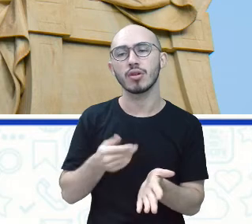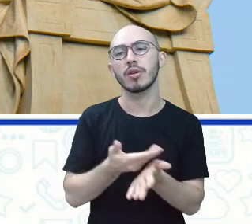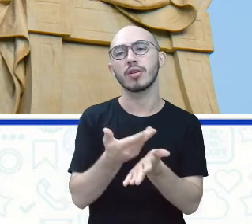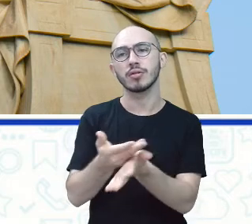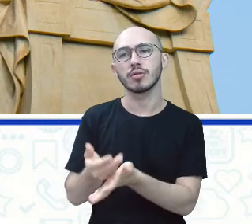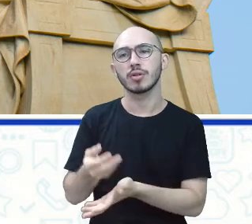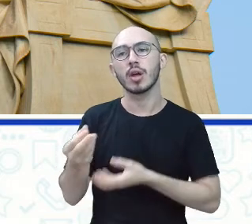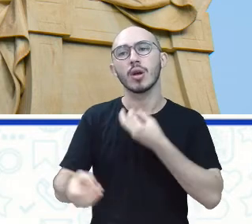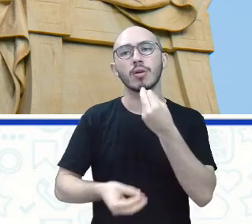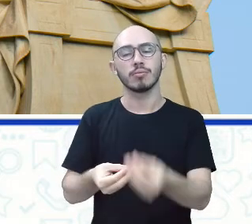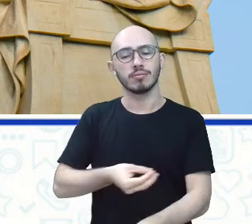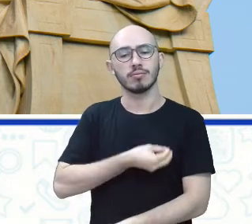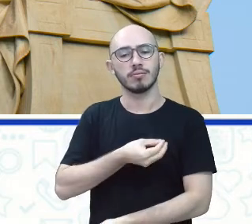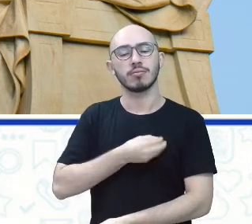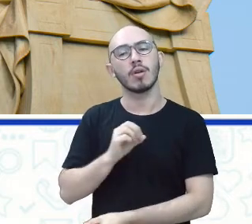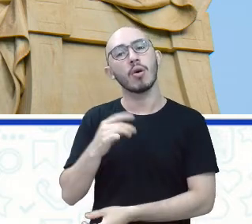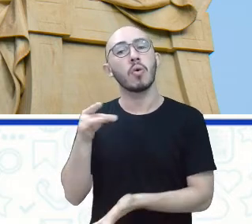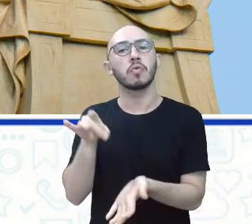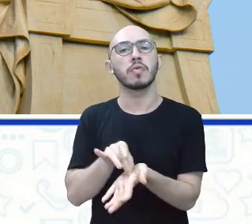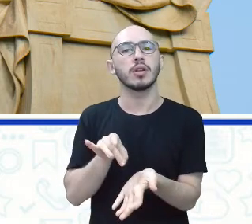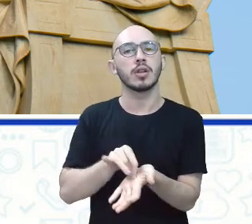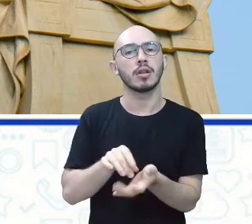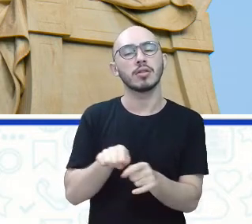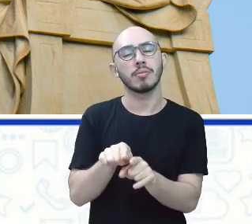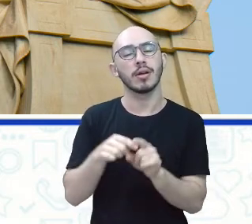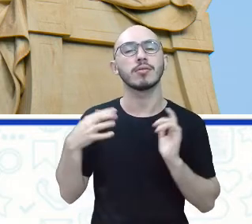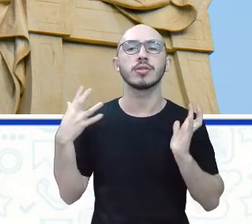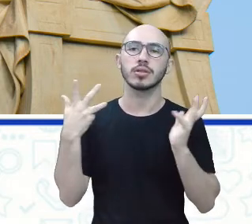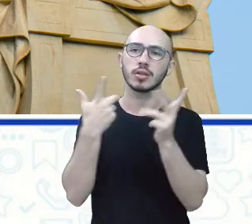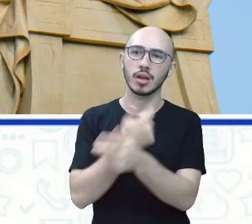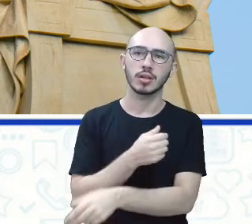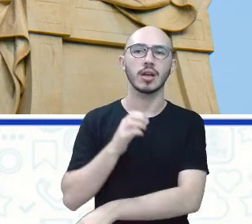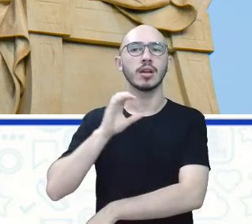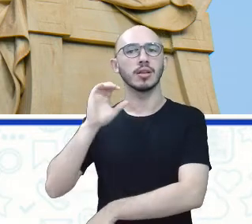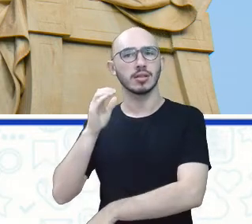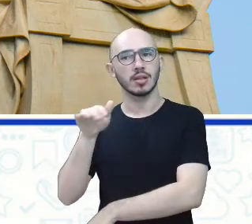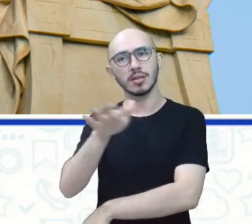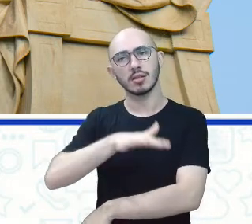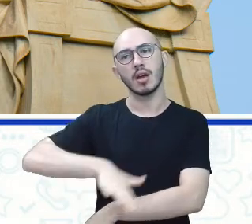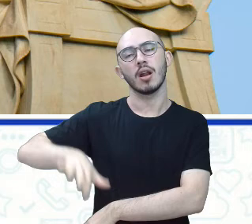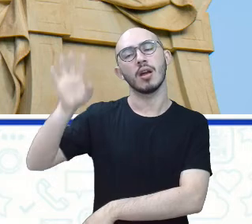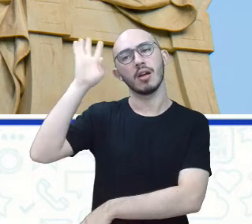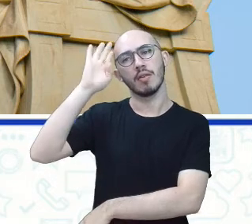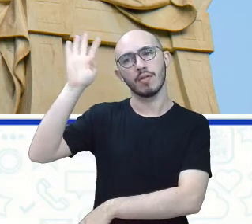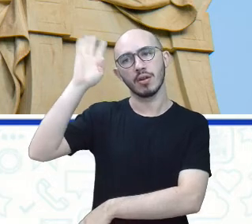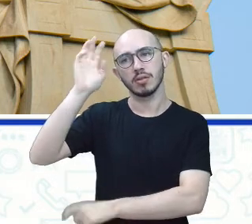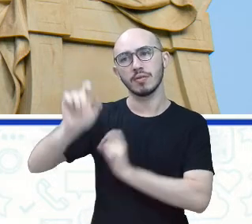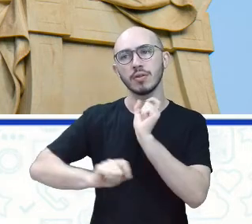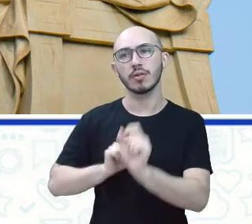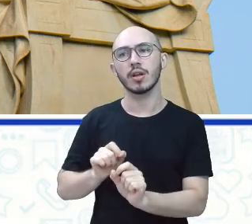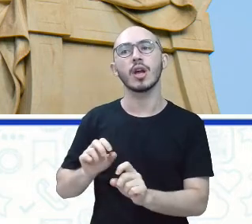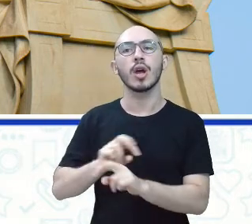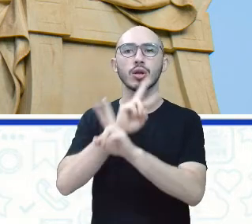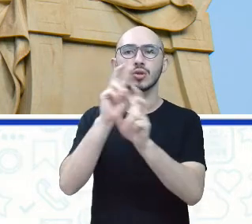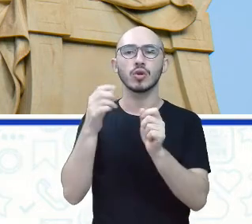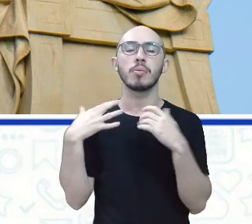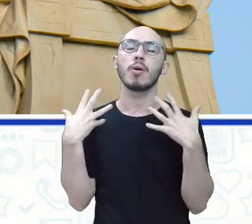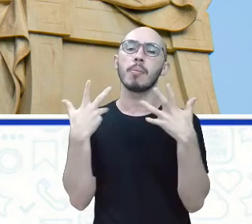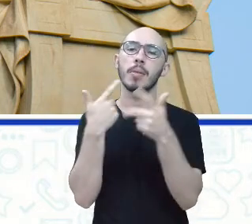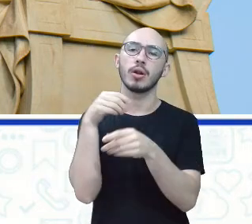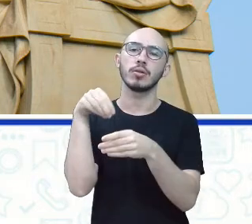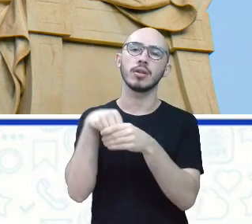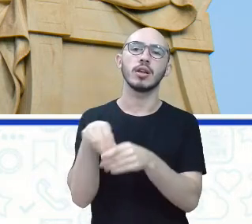ou realidade. Ou estética, ciência ou ramo da filosofia, que trata do belo